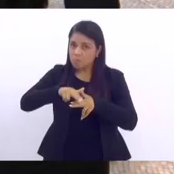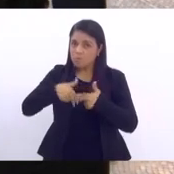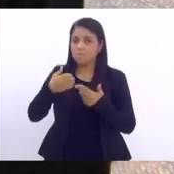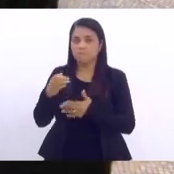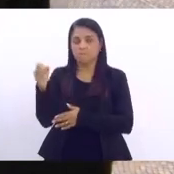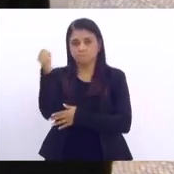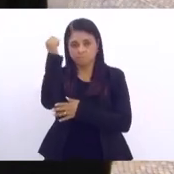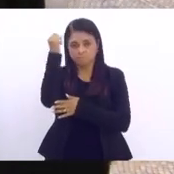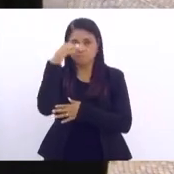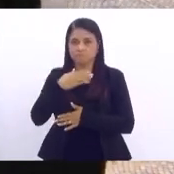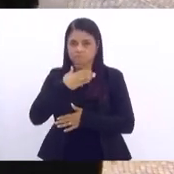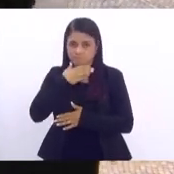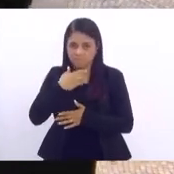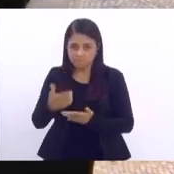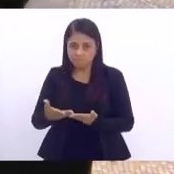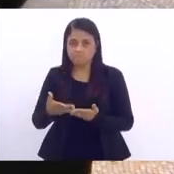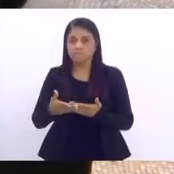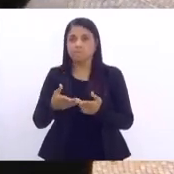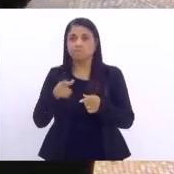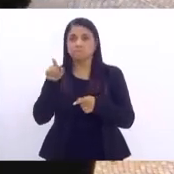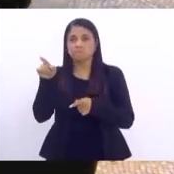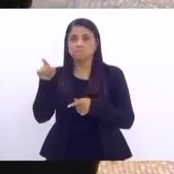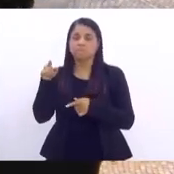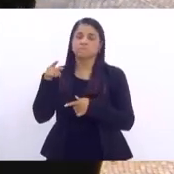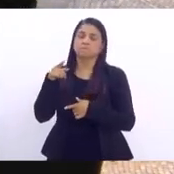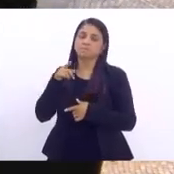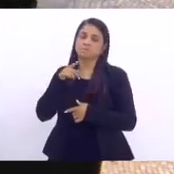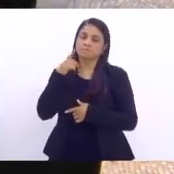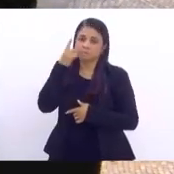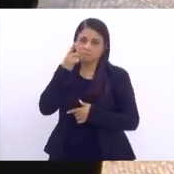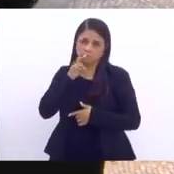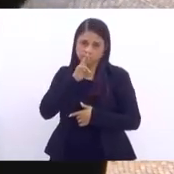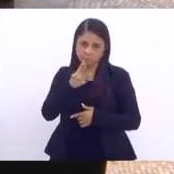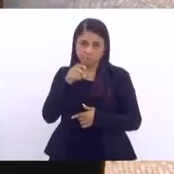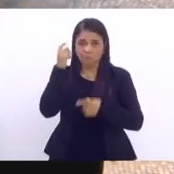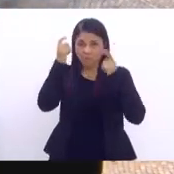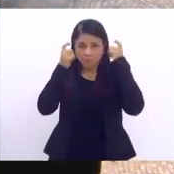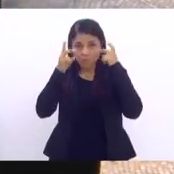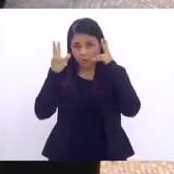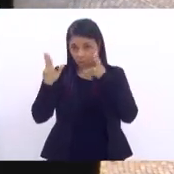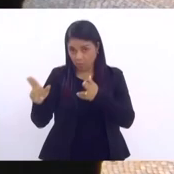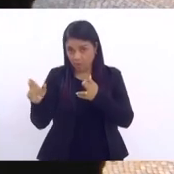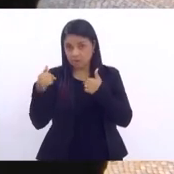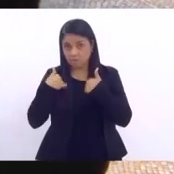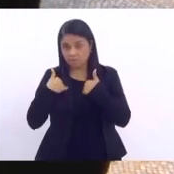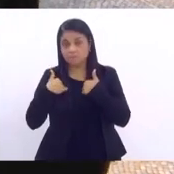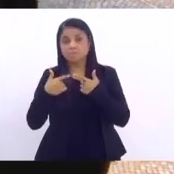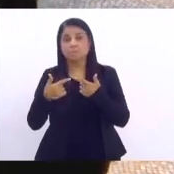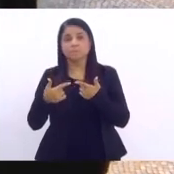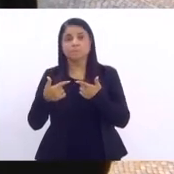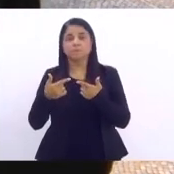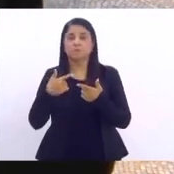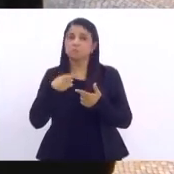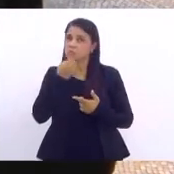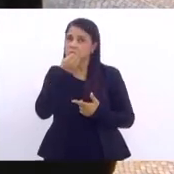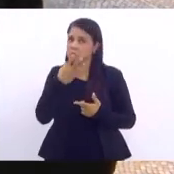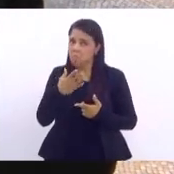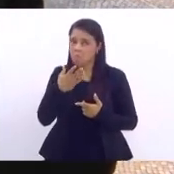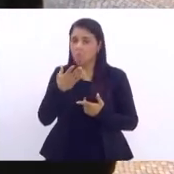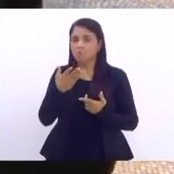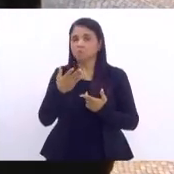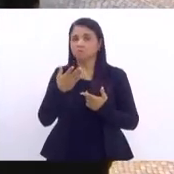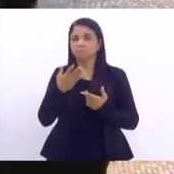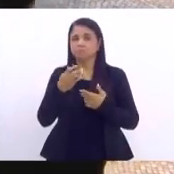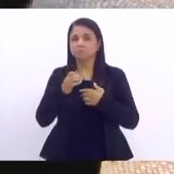alguém preocupado, eu não sei se é uma boa técnica, já que o governador faz questão de dizer